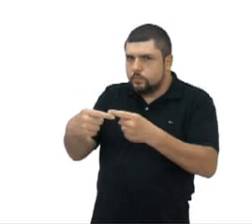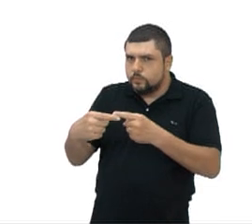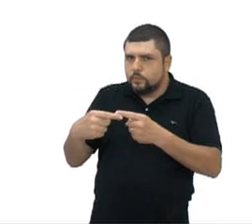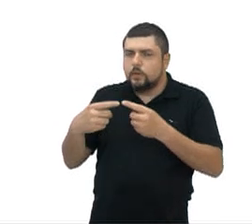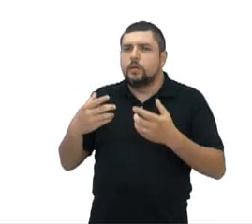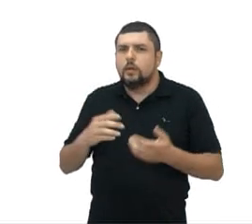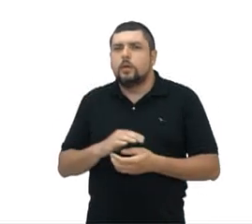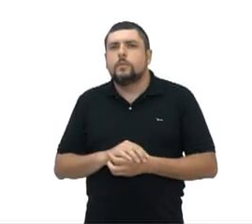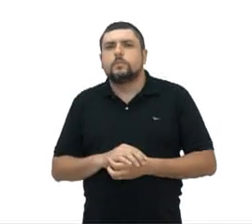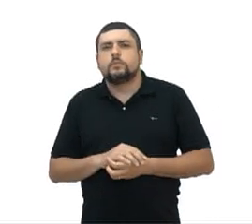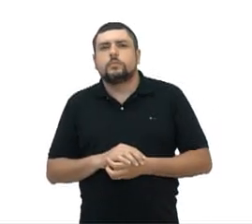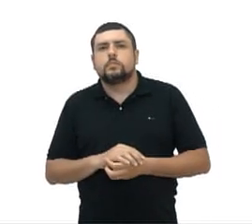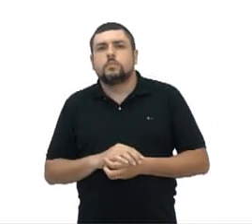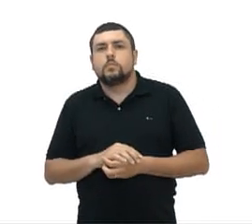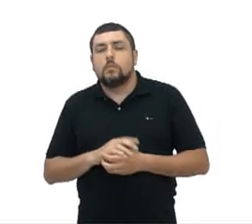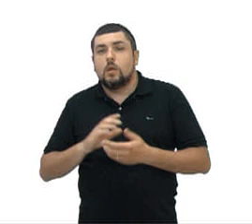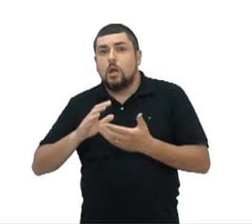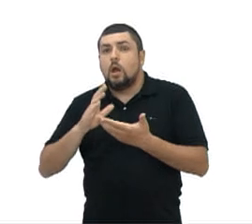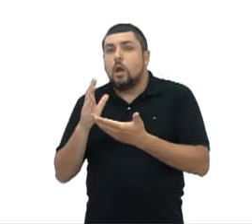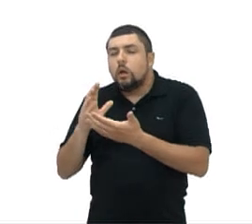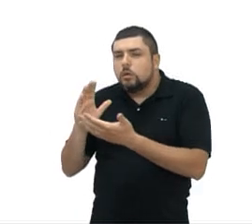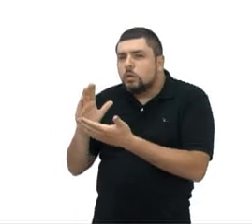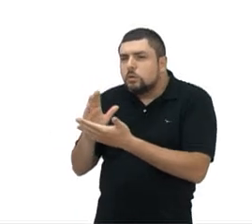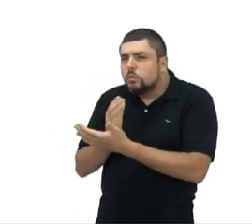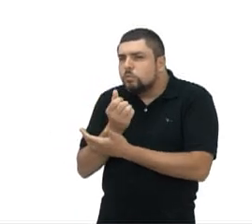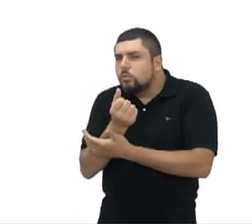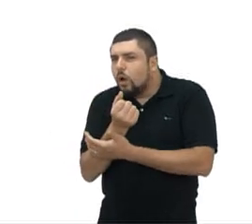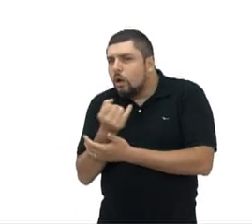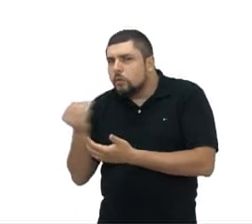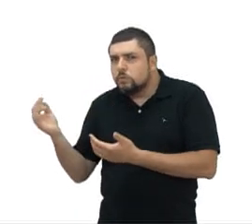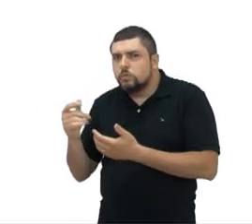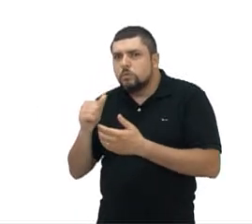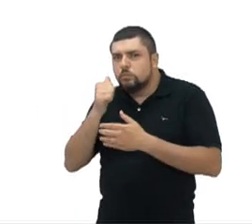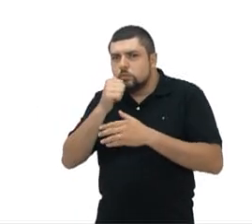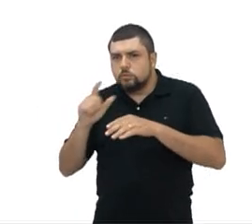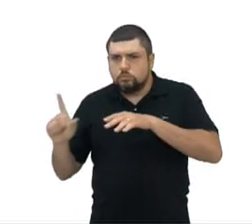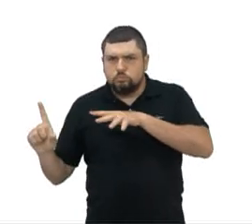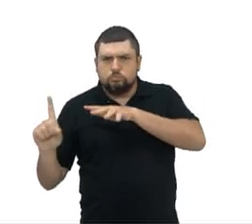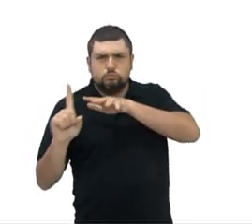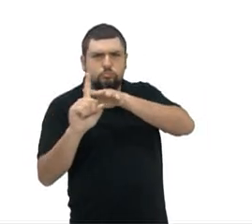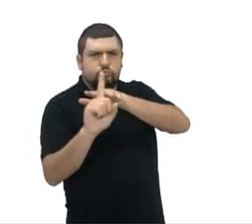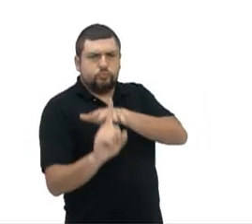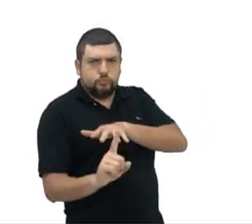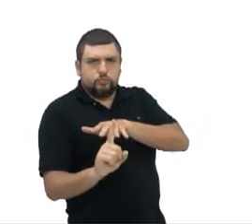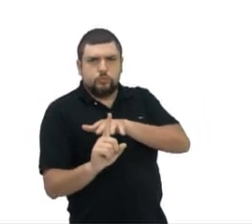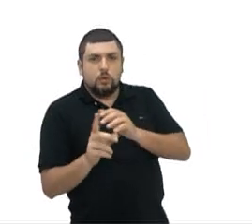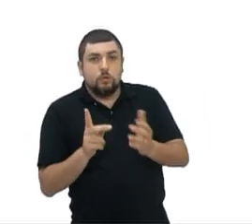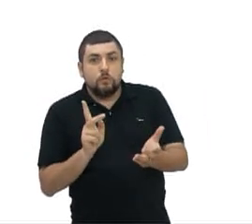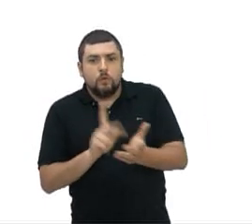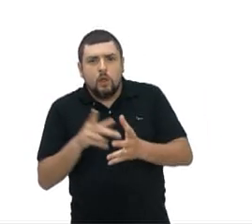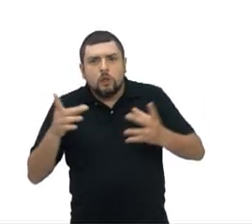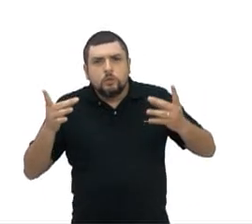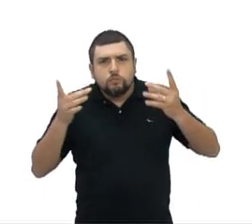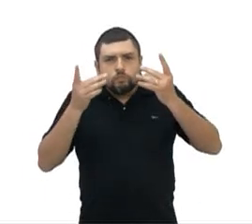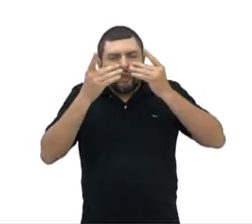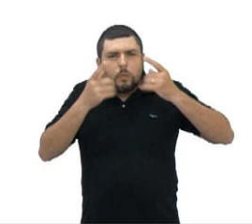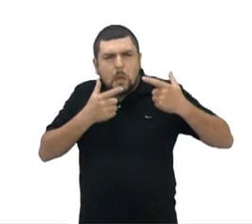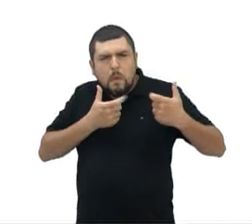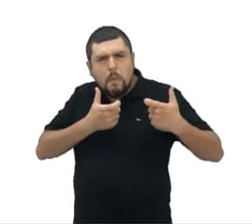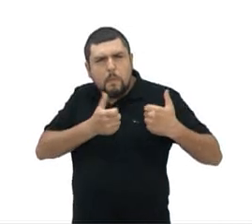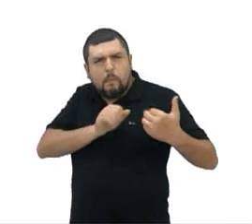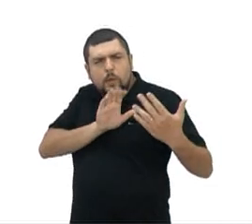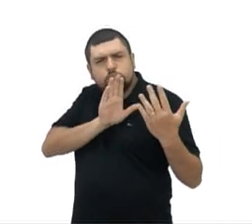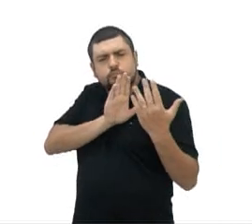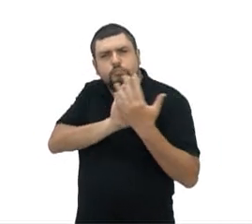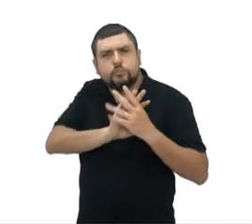algumas chegaram a estar em campo de batalhas, por isso elas se chamaram de rainhas guerreiras, as Candaces do reino de Kush foram soberanas,